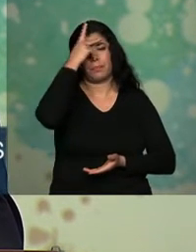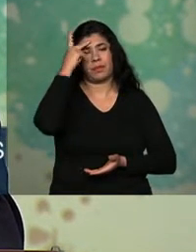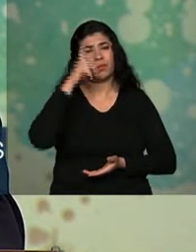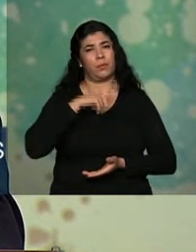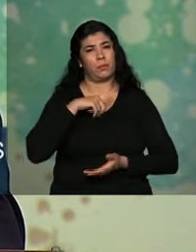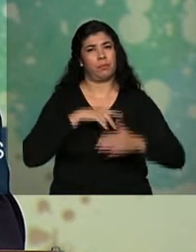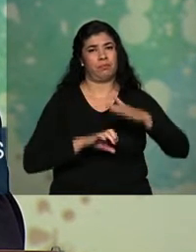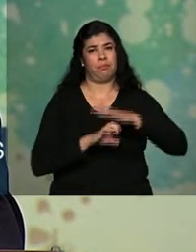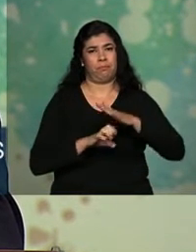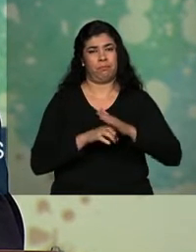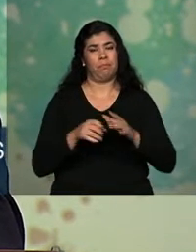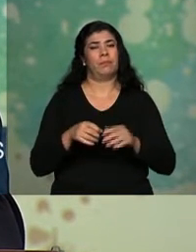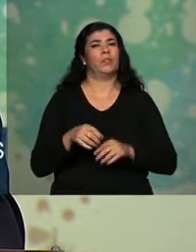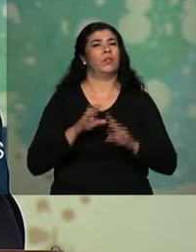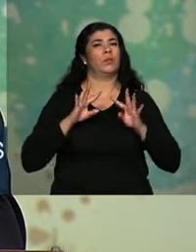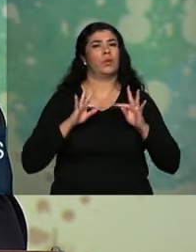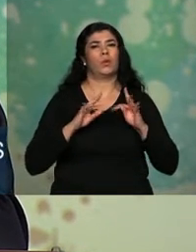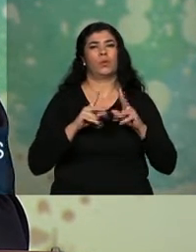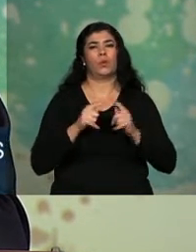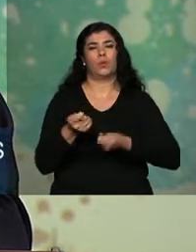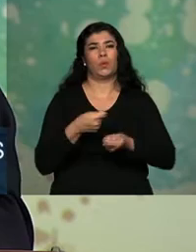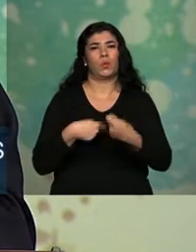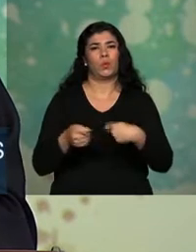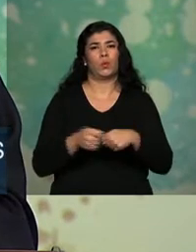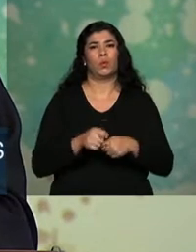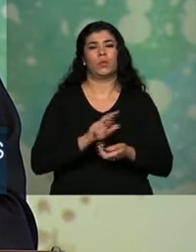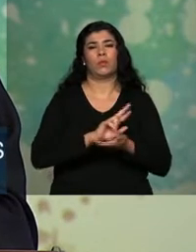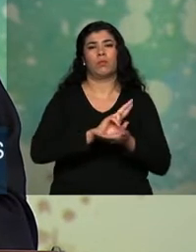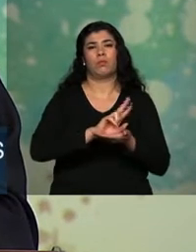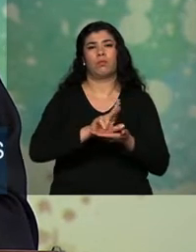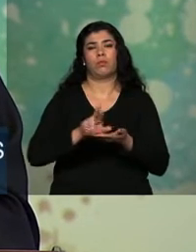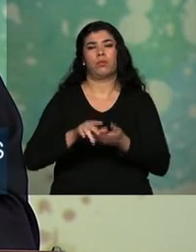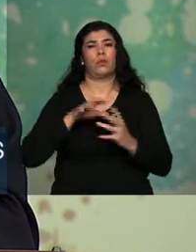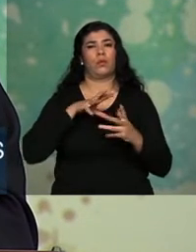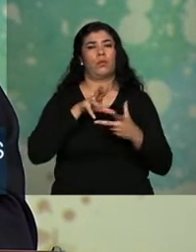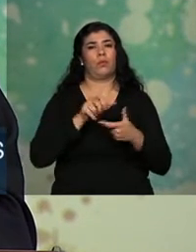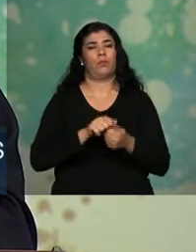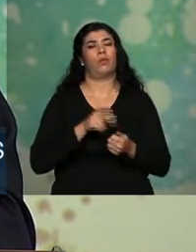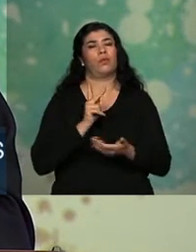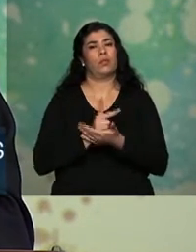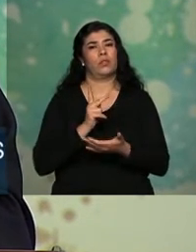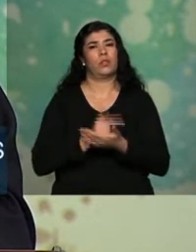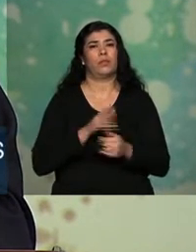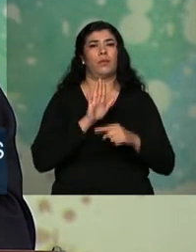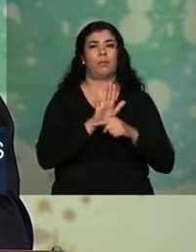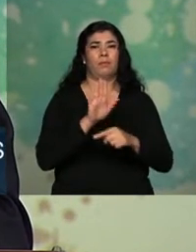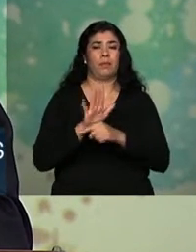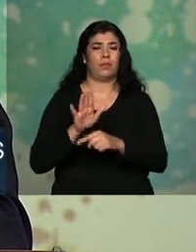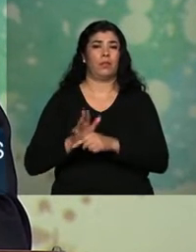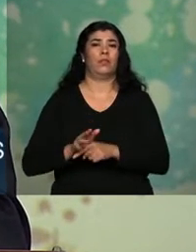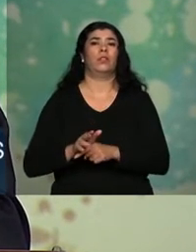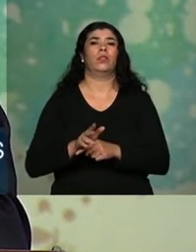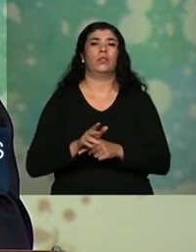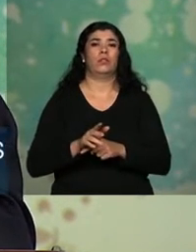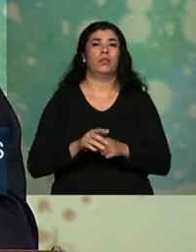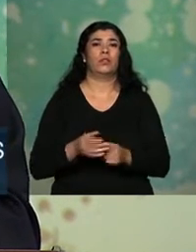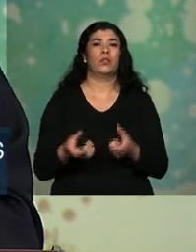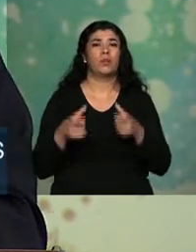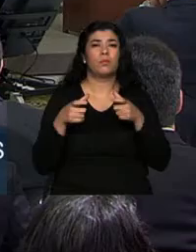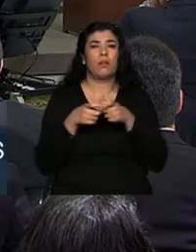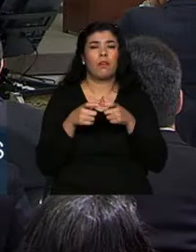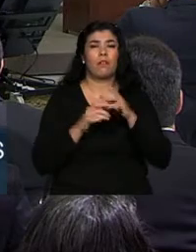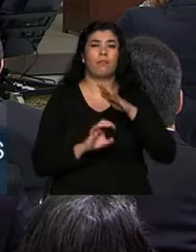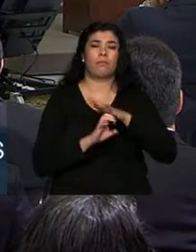desenvolvimento. Que todas as economias fortes do mundo têm sempre uma participação efetiva dos pequenos